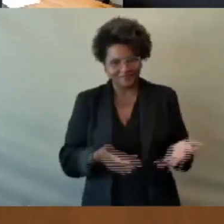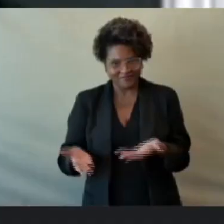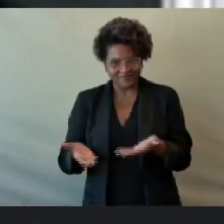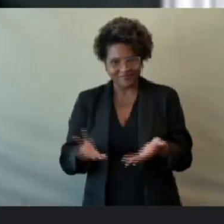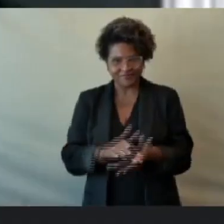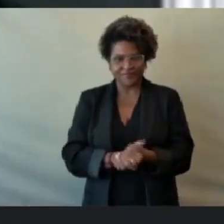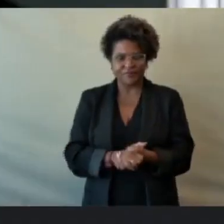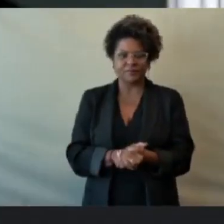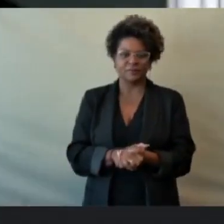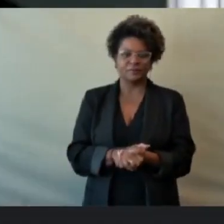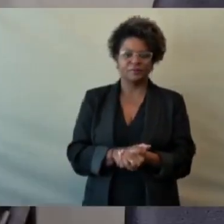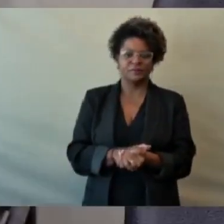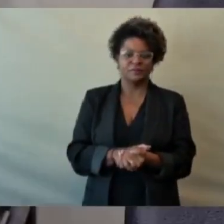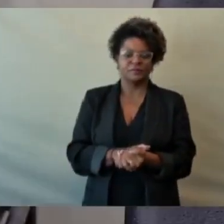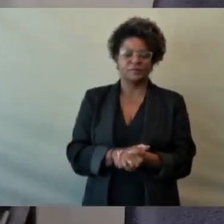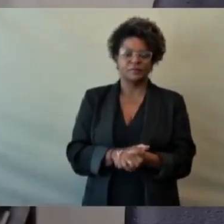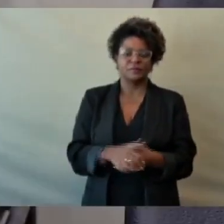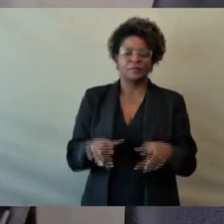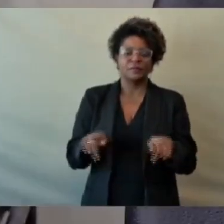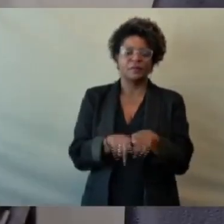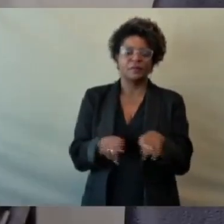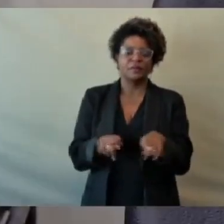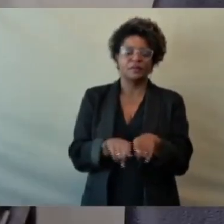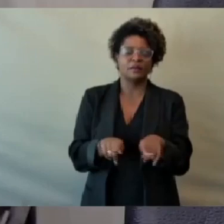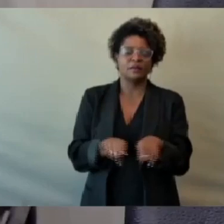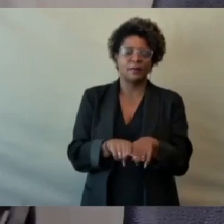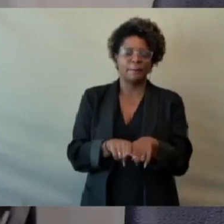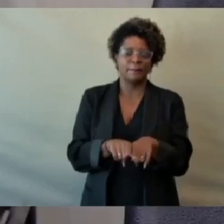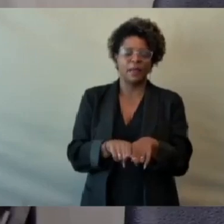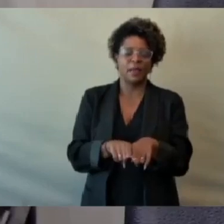Social Básica da Subsecretaria de Assistência Social.